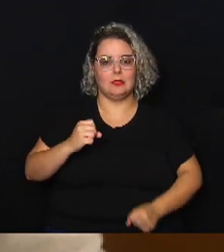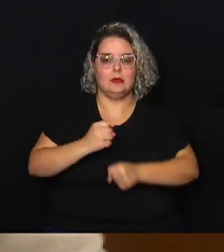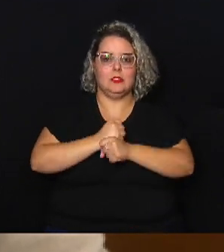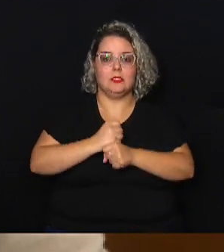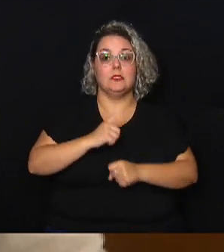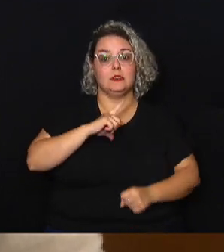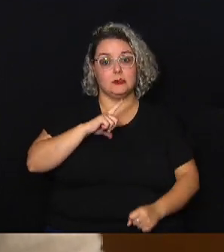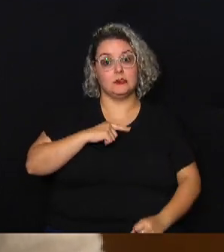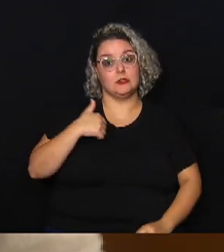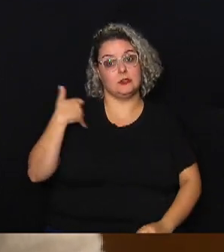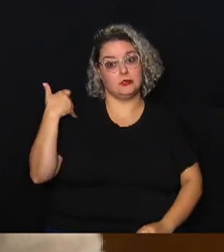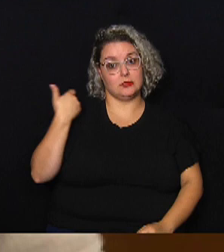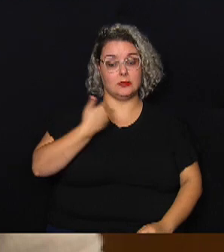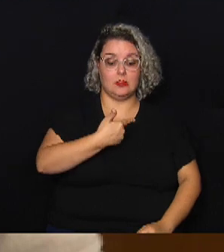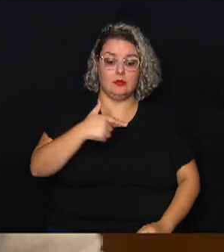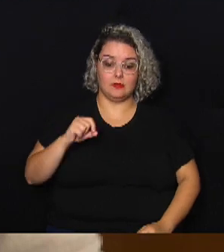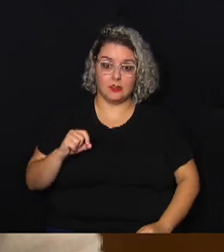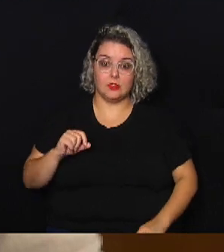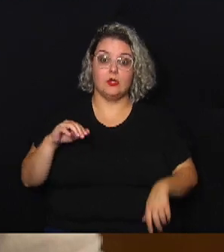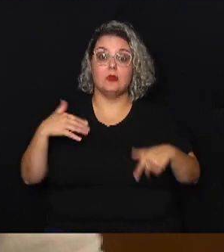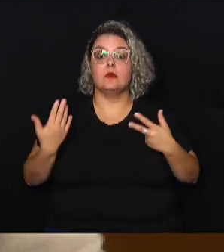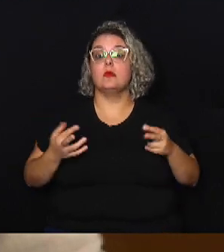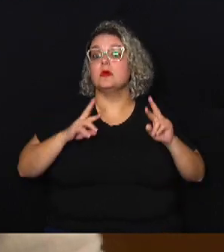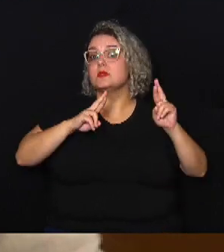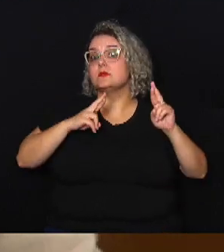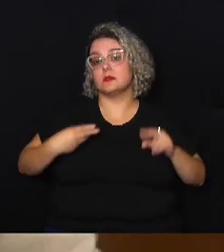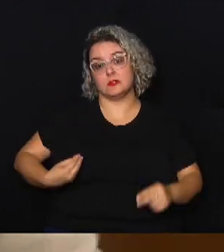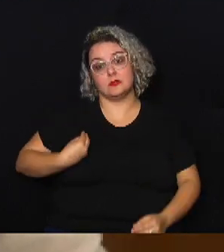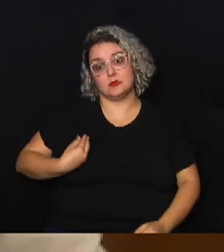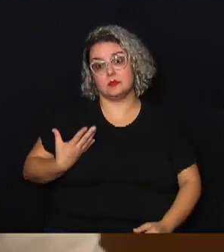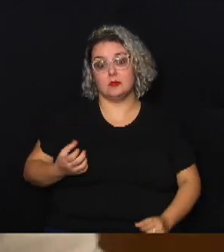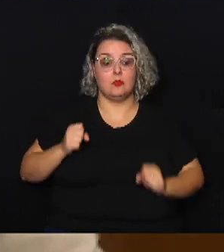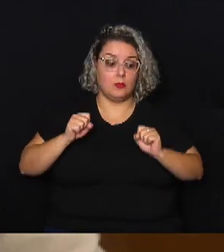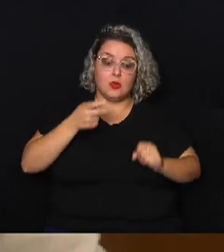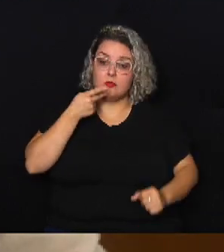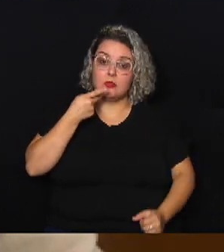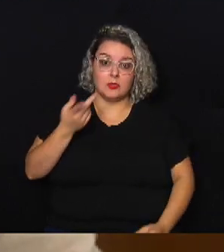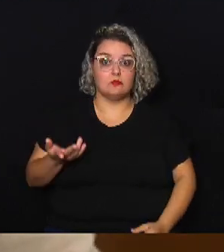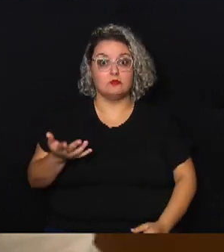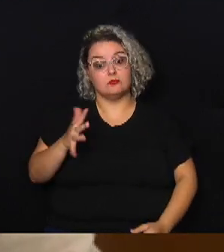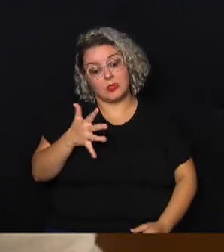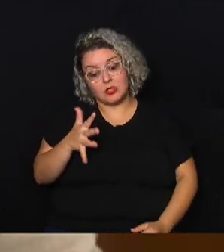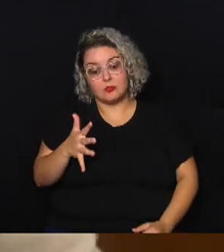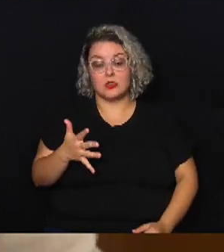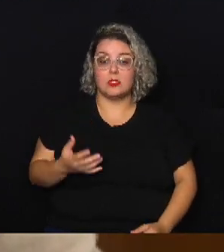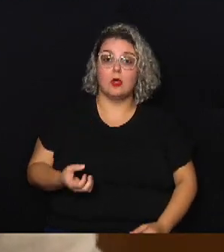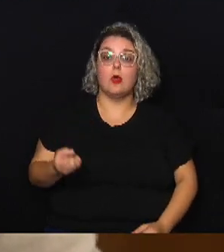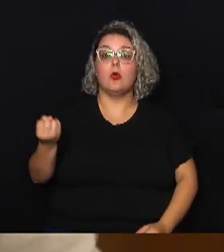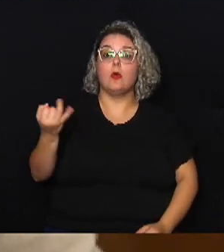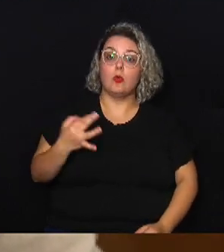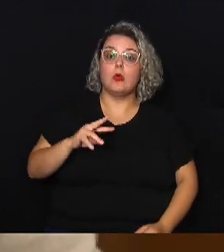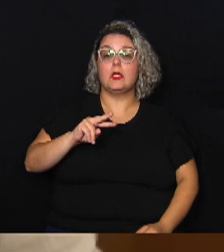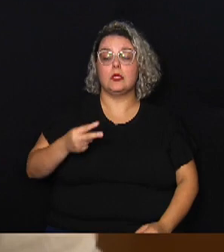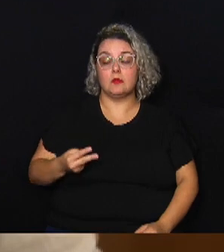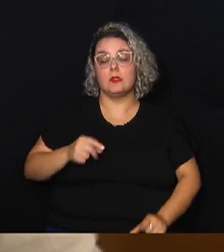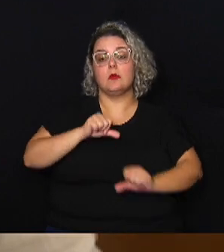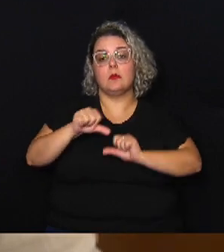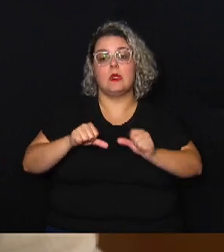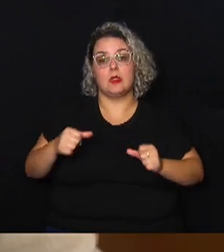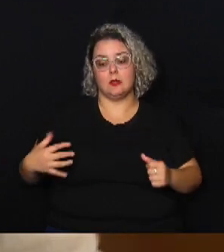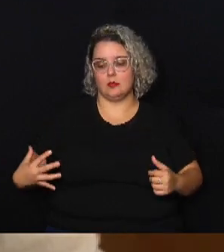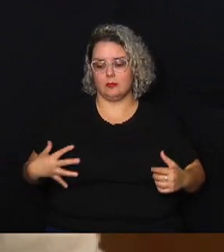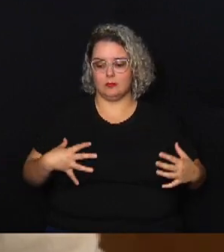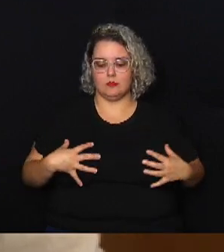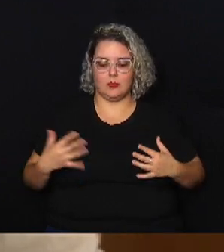anos, é só ela me falar qual que é a expectativa de vida, que eu posso falar uma média de quantas vezes ela vai precisar trocar o implante. Então,